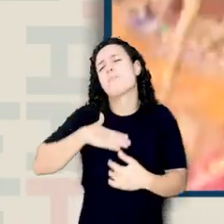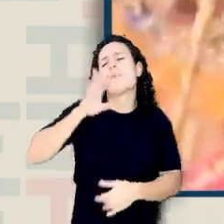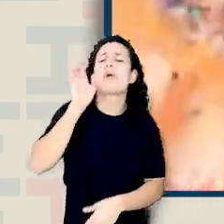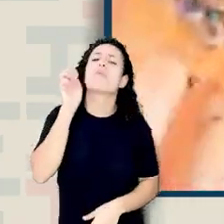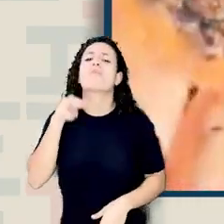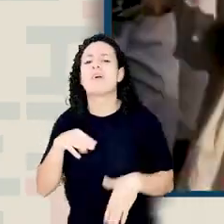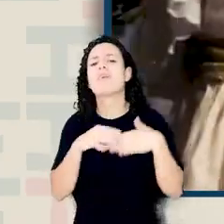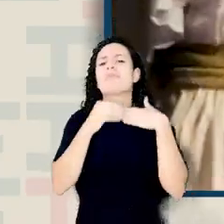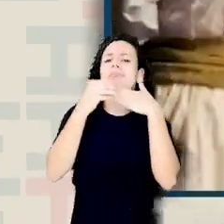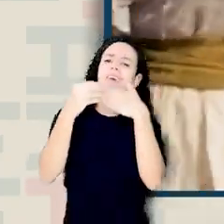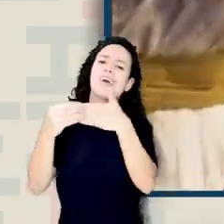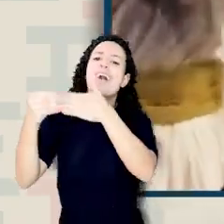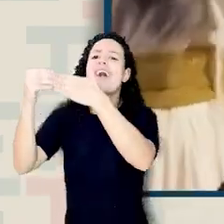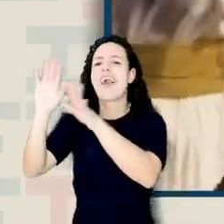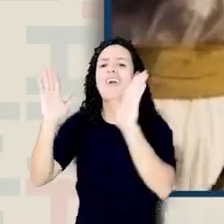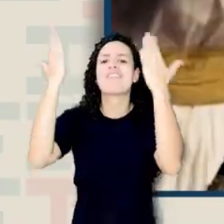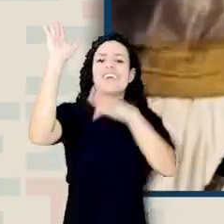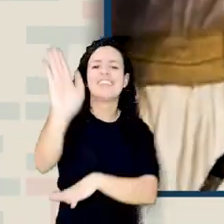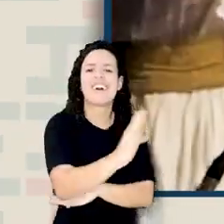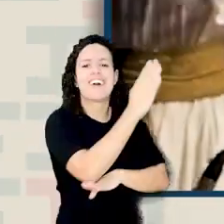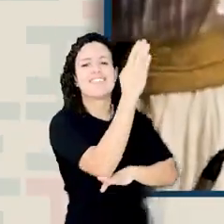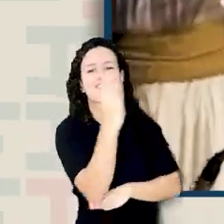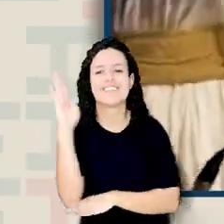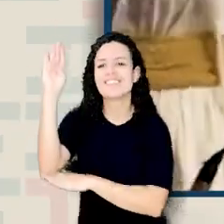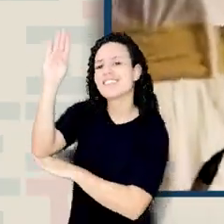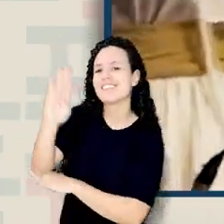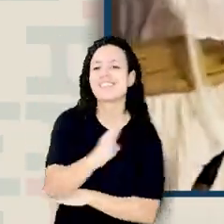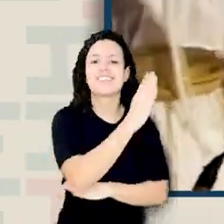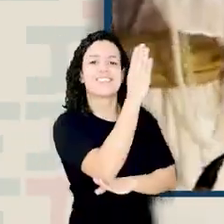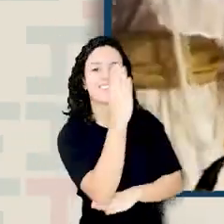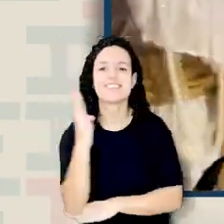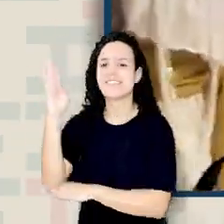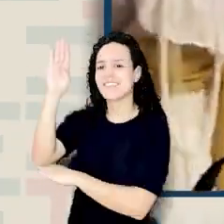bem, me leva pro Maracatu.